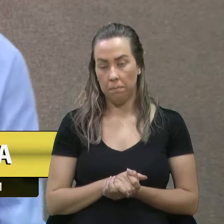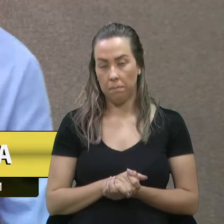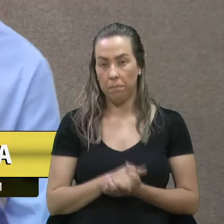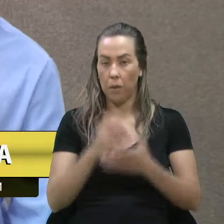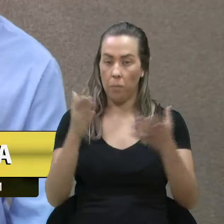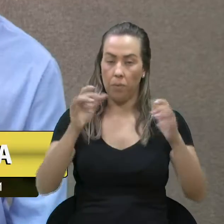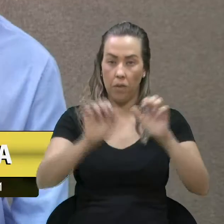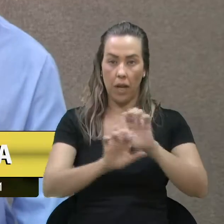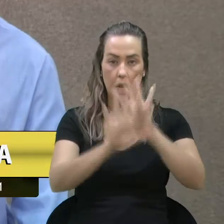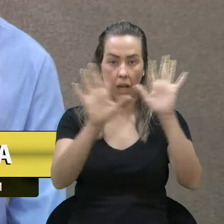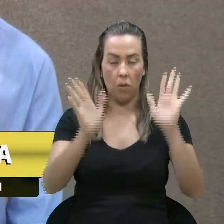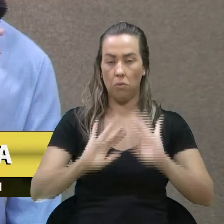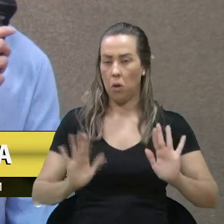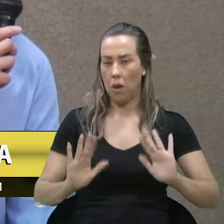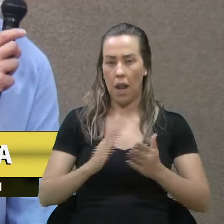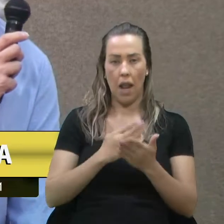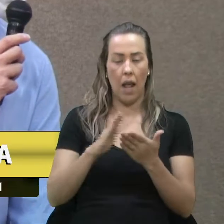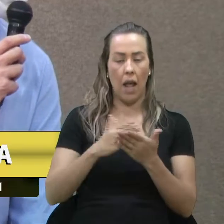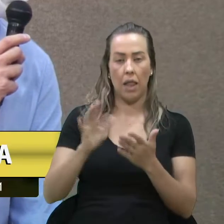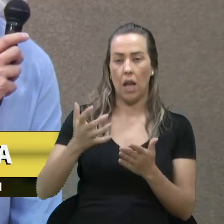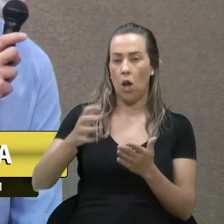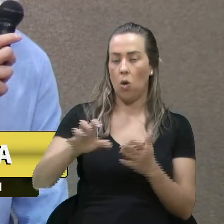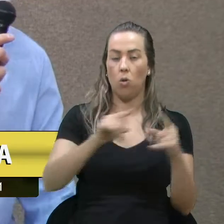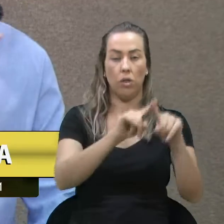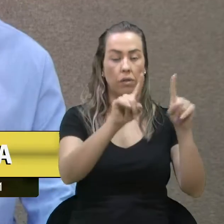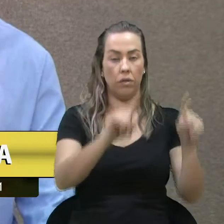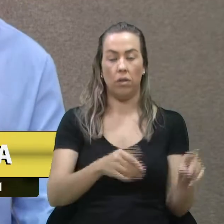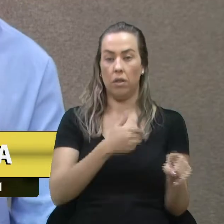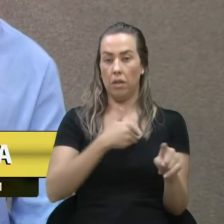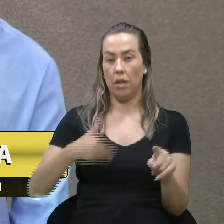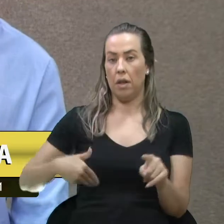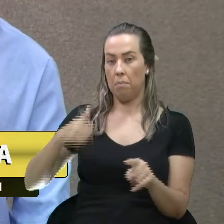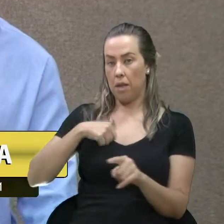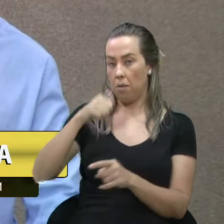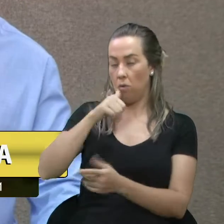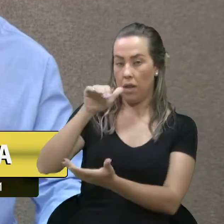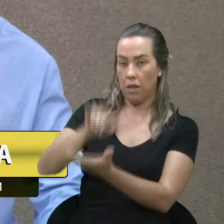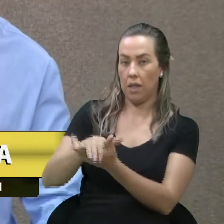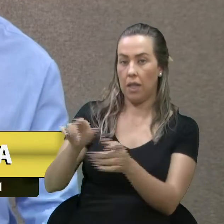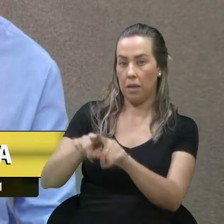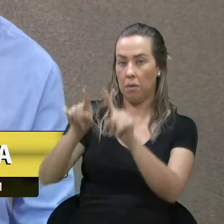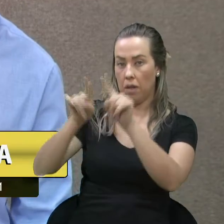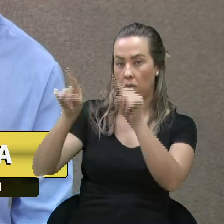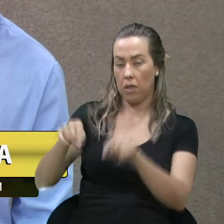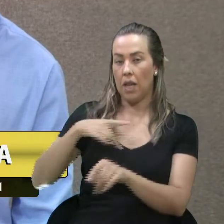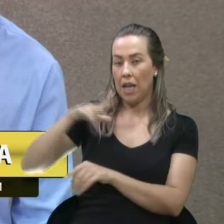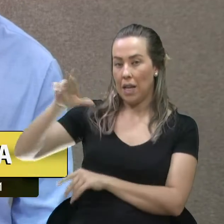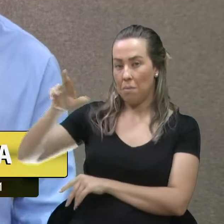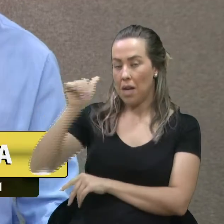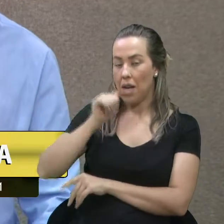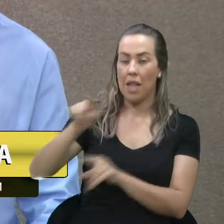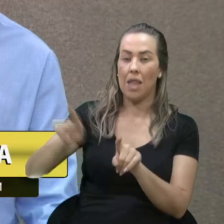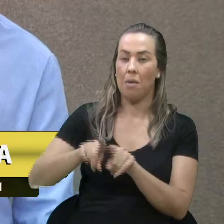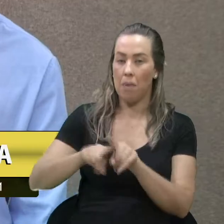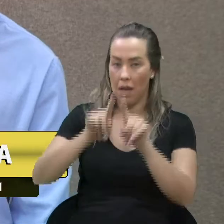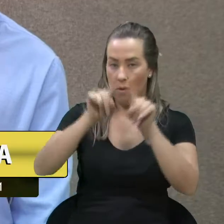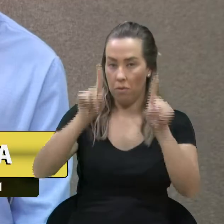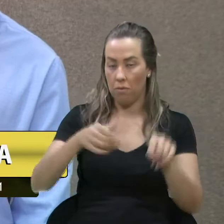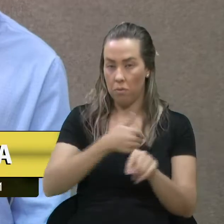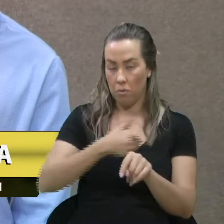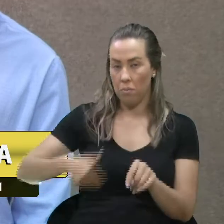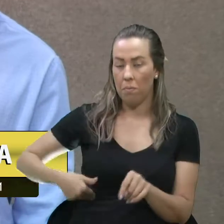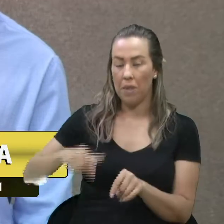Deixo claro aqui que eu não tenho nada contra o funcionalismo público. A minha esposa é funcionária pública, a minha irmã é funcionária pública. Porém,